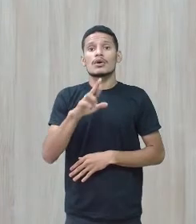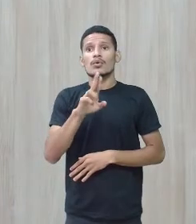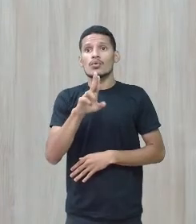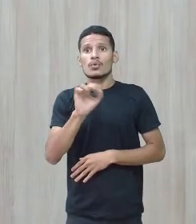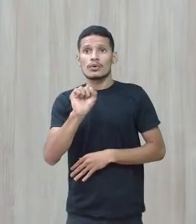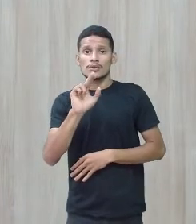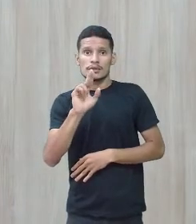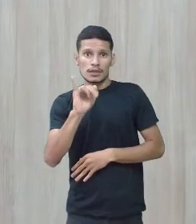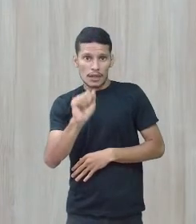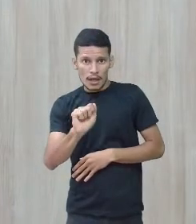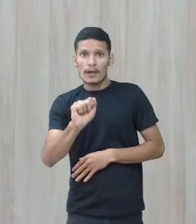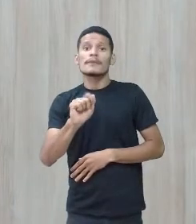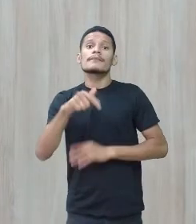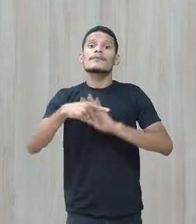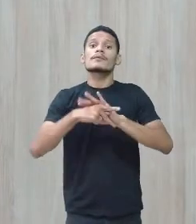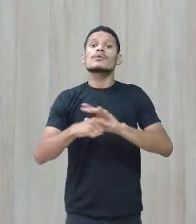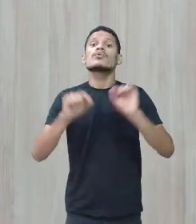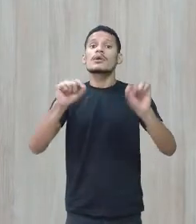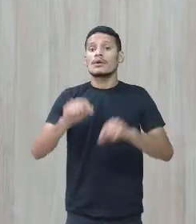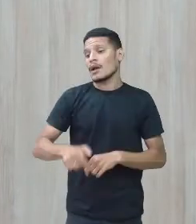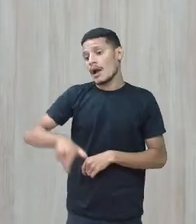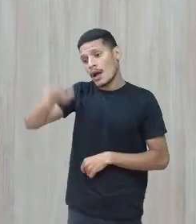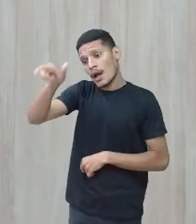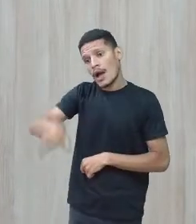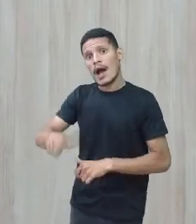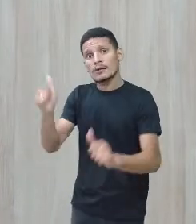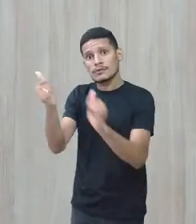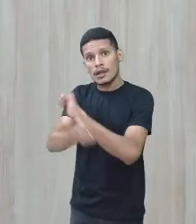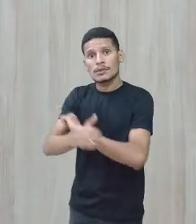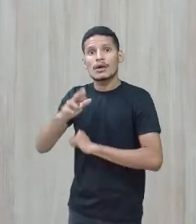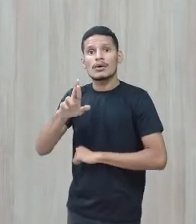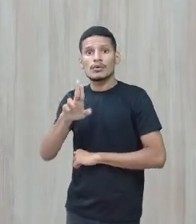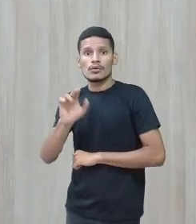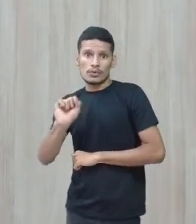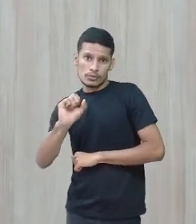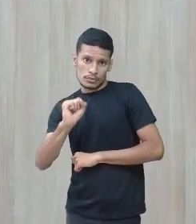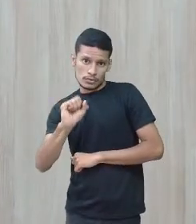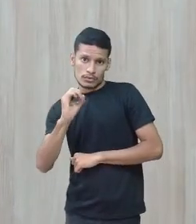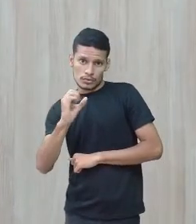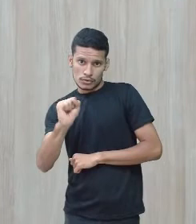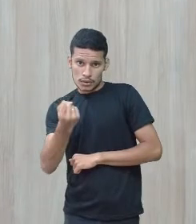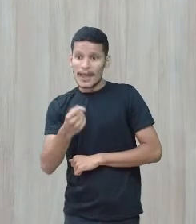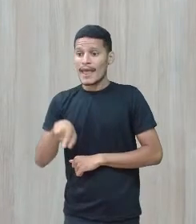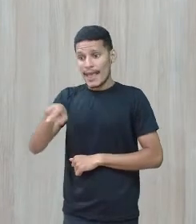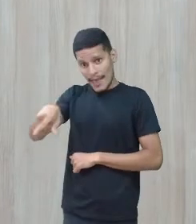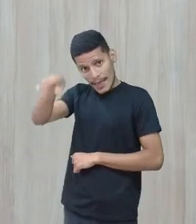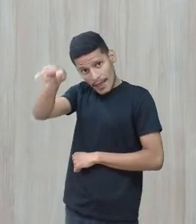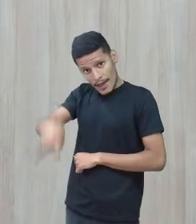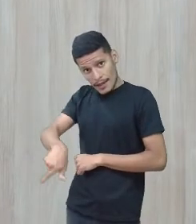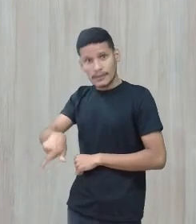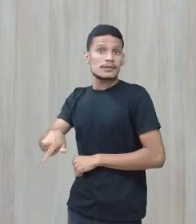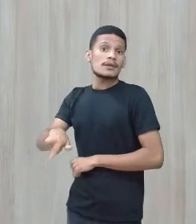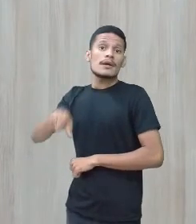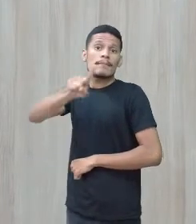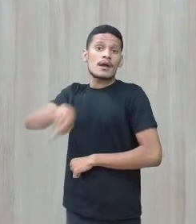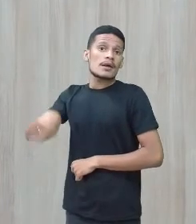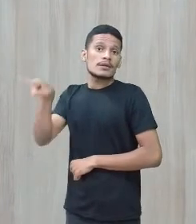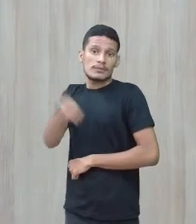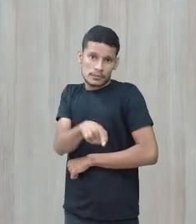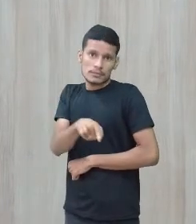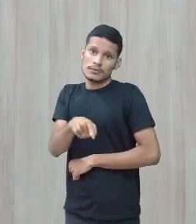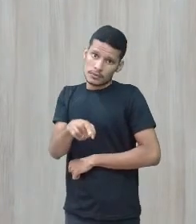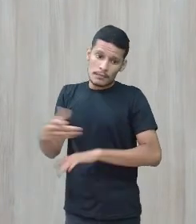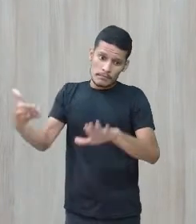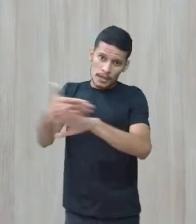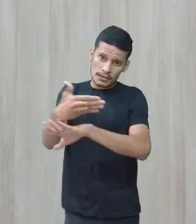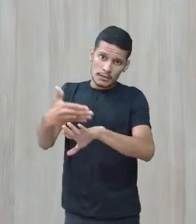né? Eram os atletas russos. Por quê? Como eles ficaram banidos de participar de competições,